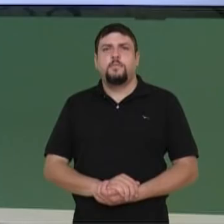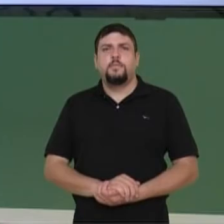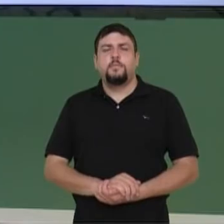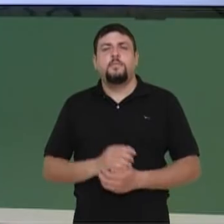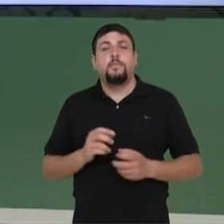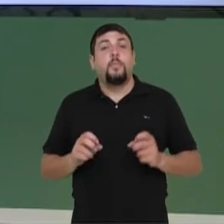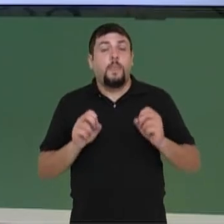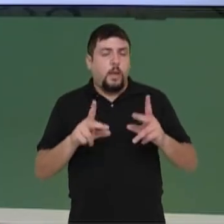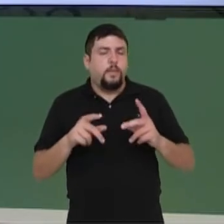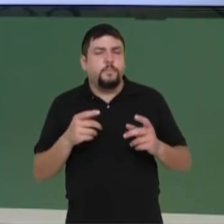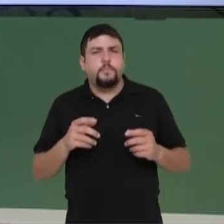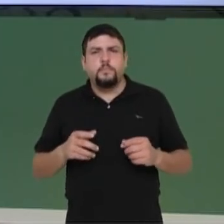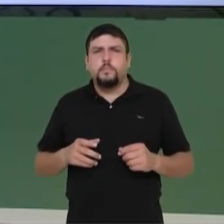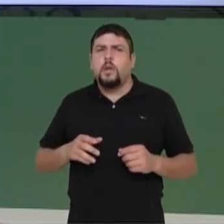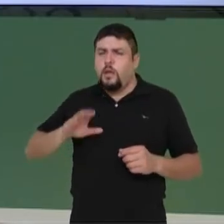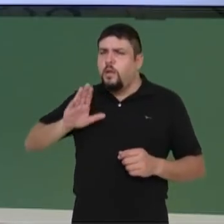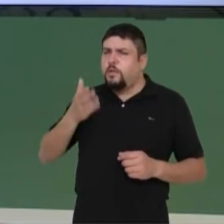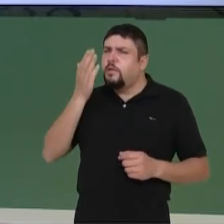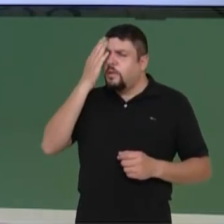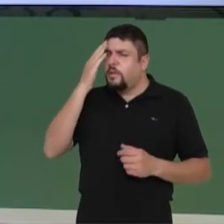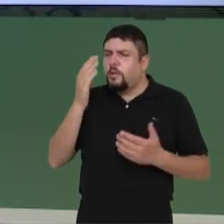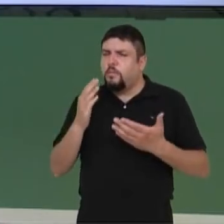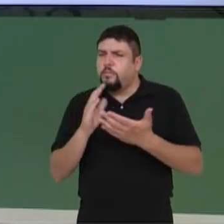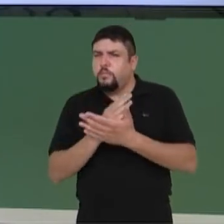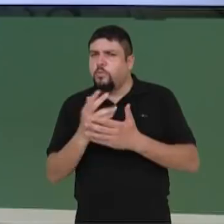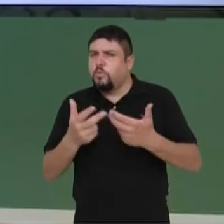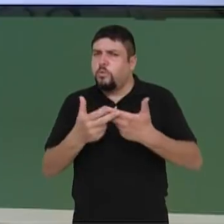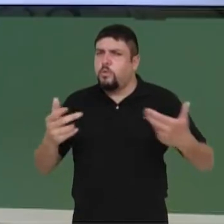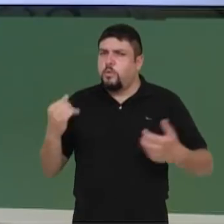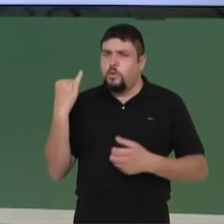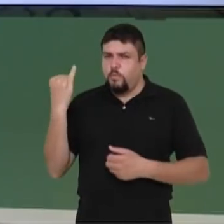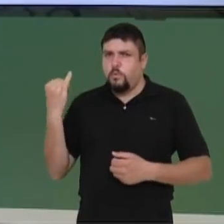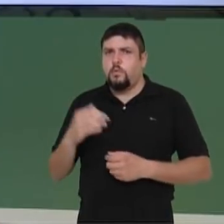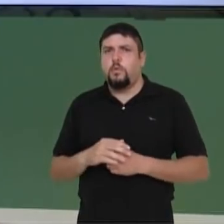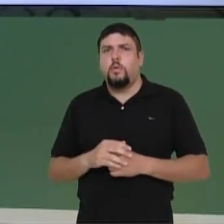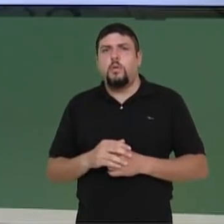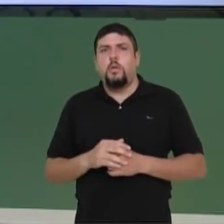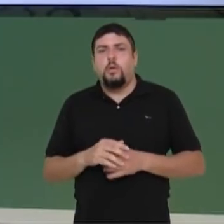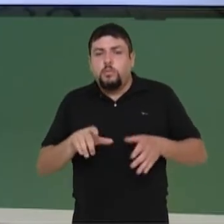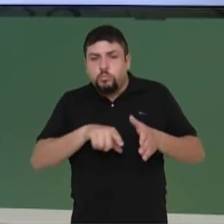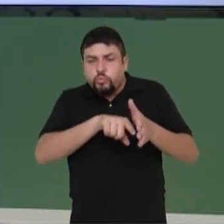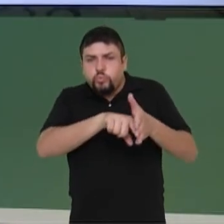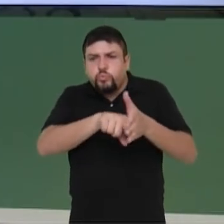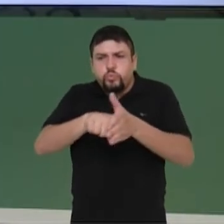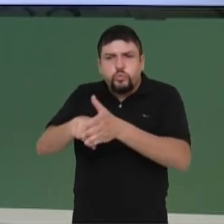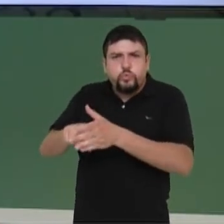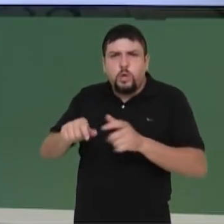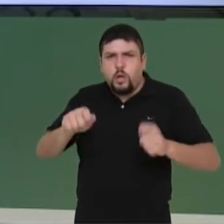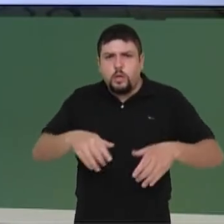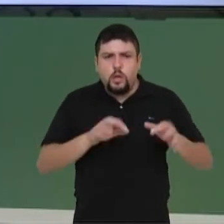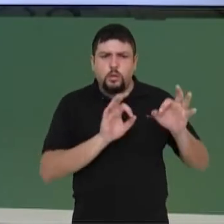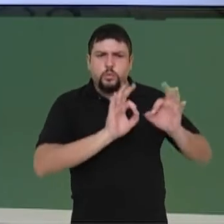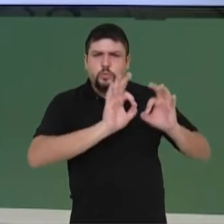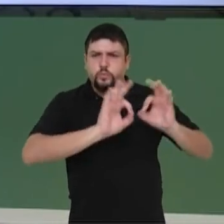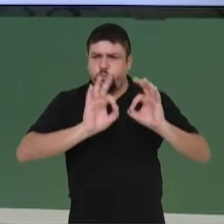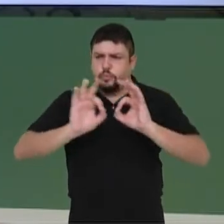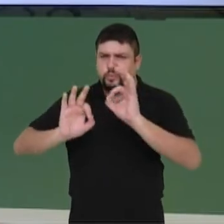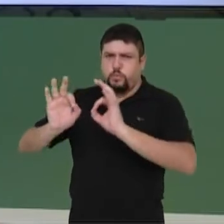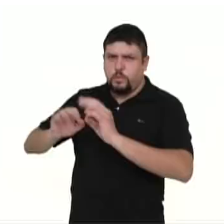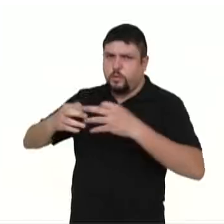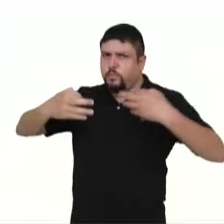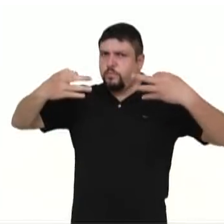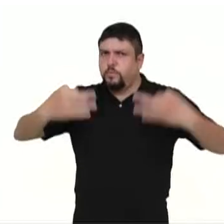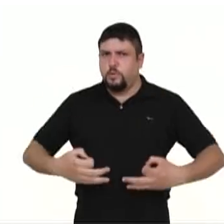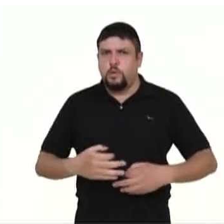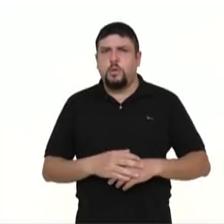Veja só, nós já sabemos algumas coisas importantes. Que os dados estatísticos podem ser organizados de forma sistemática, ou seja, de maneira organizada,